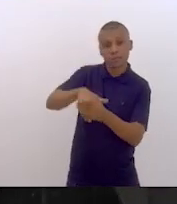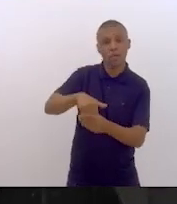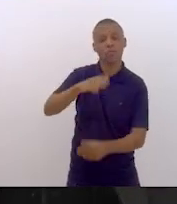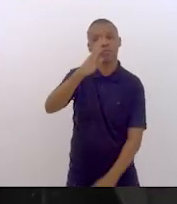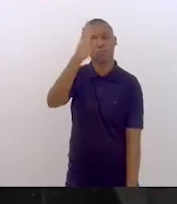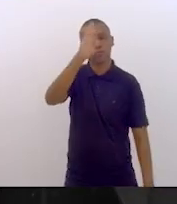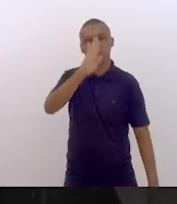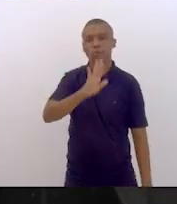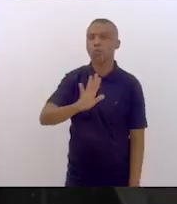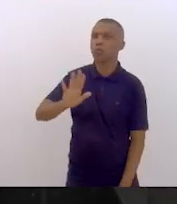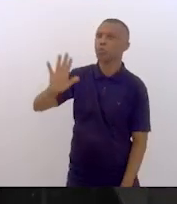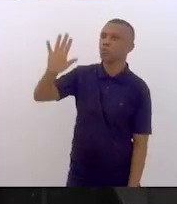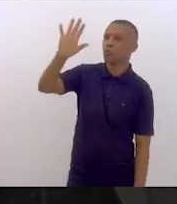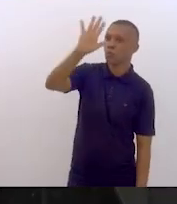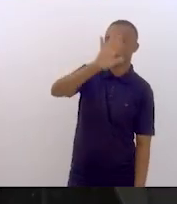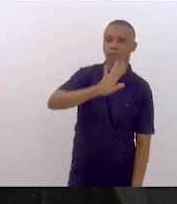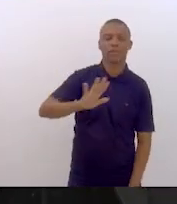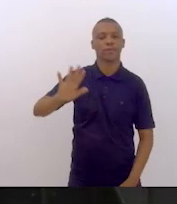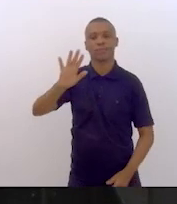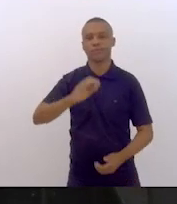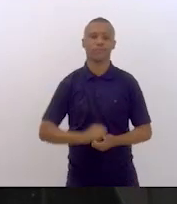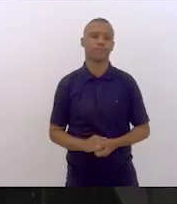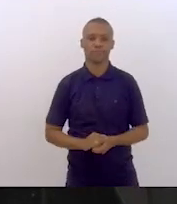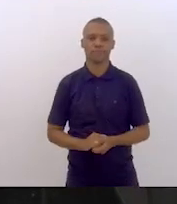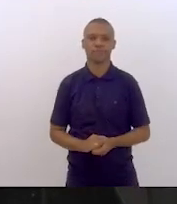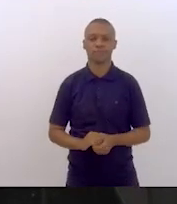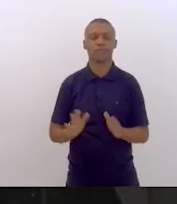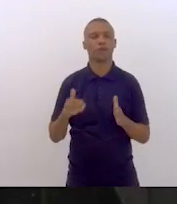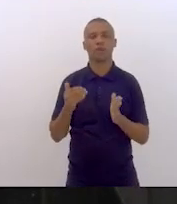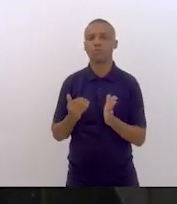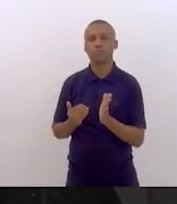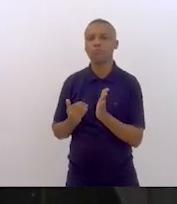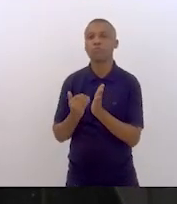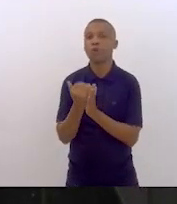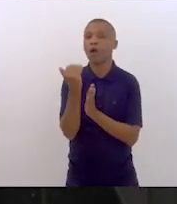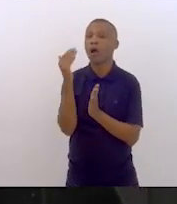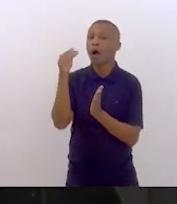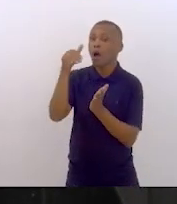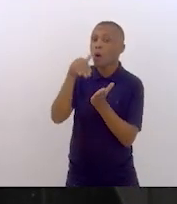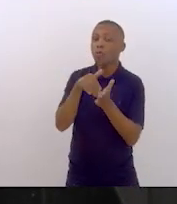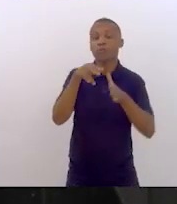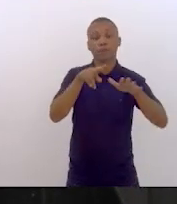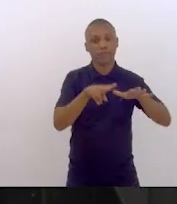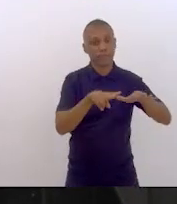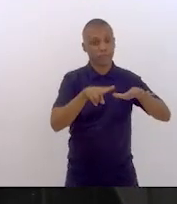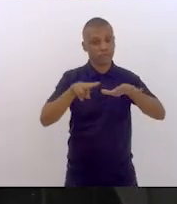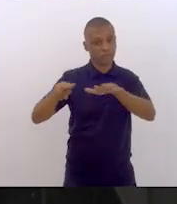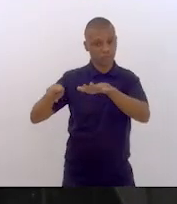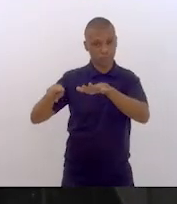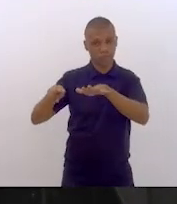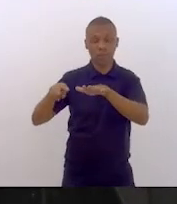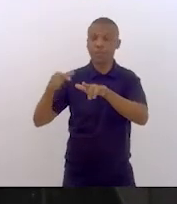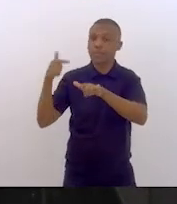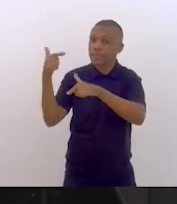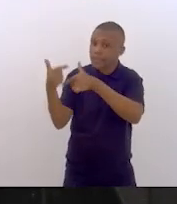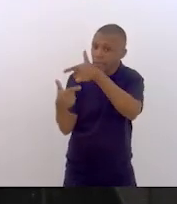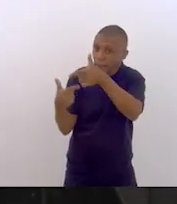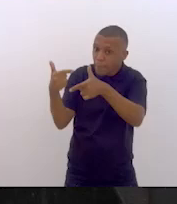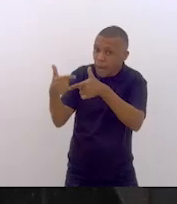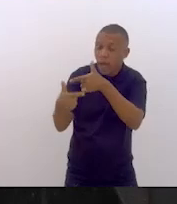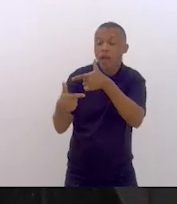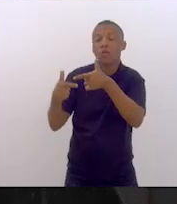e iniciando a última semana de trabalho